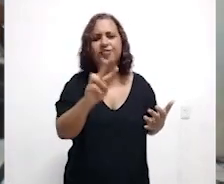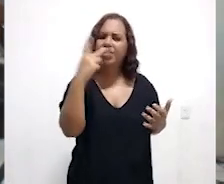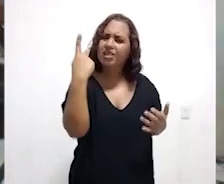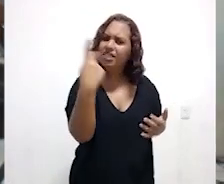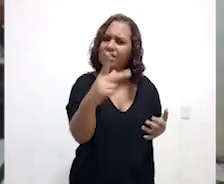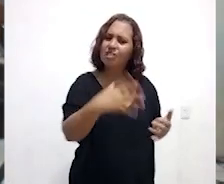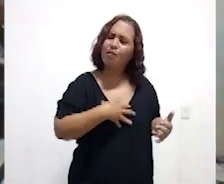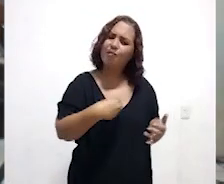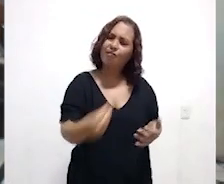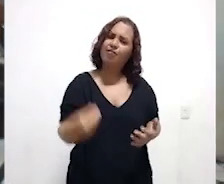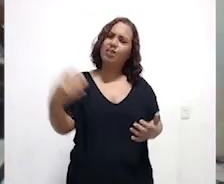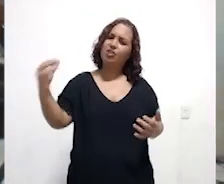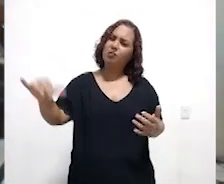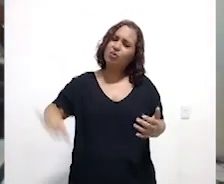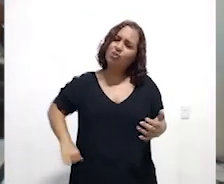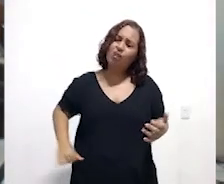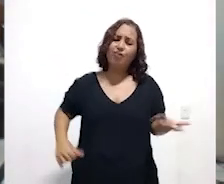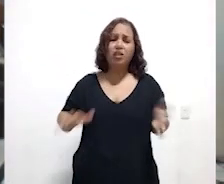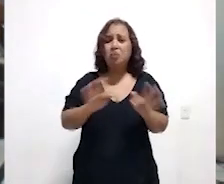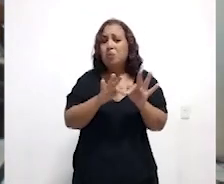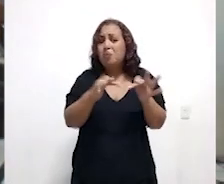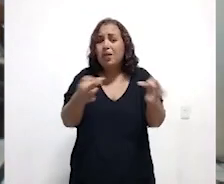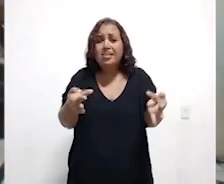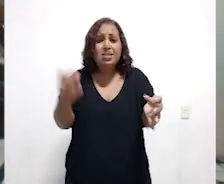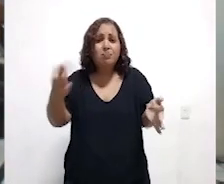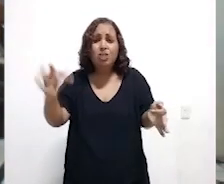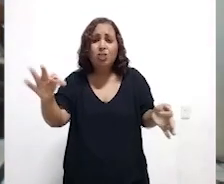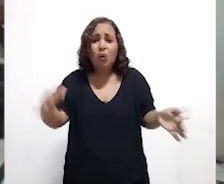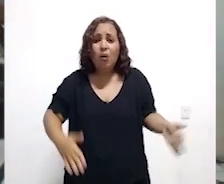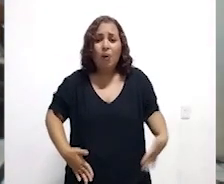uma simples dor de barriga, uma cólica?